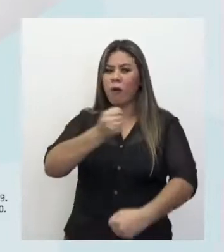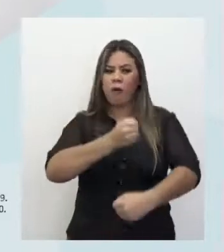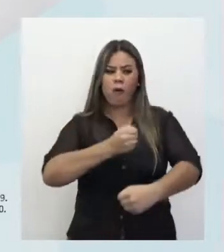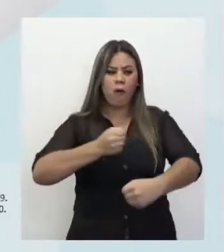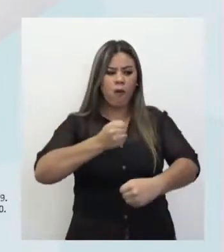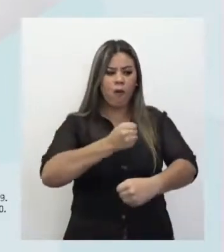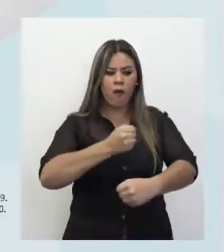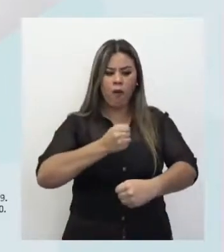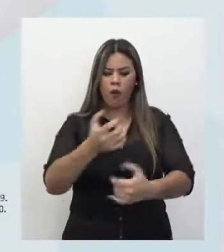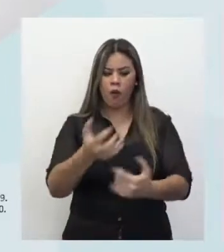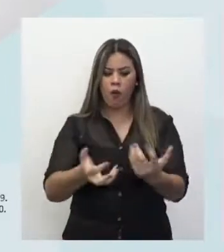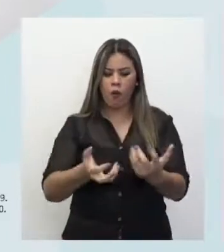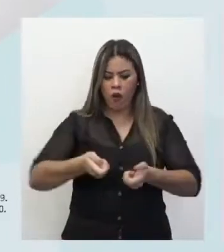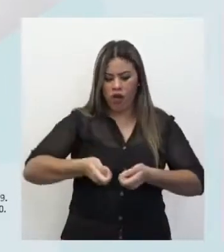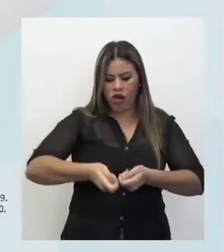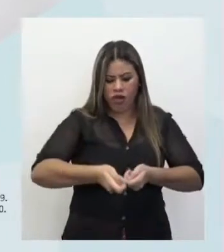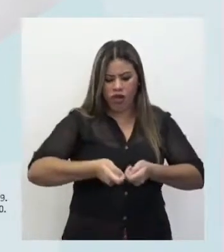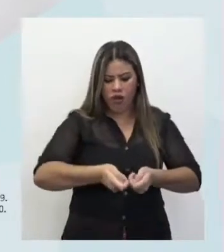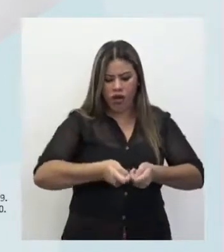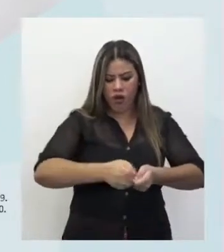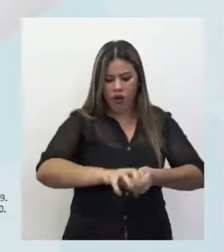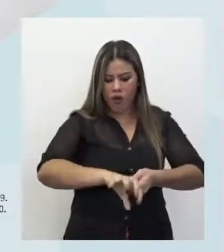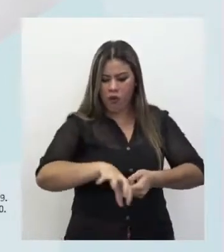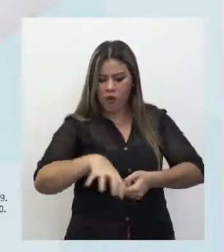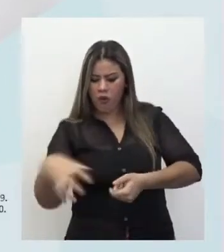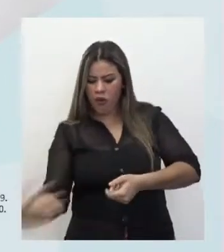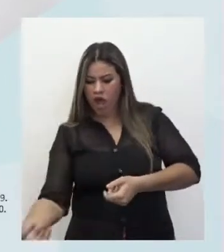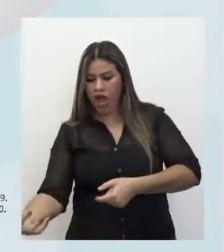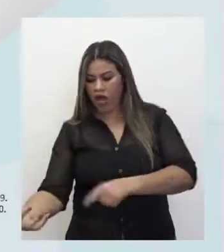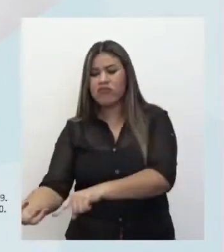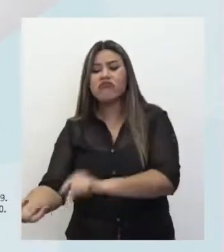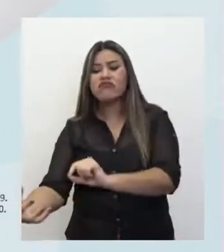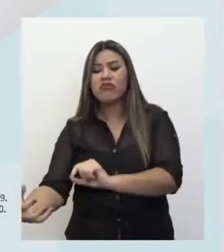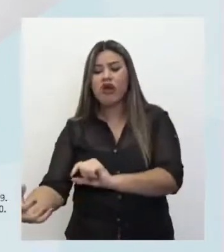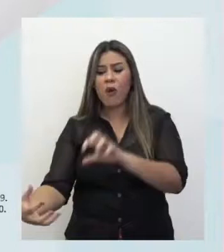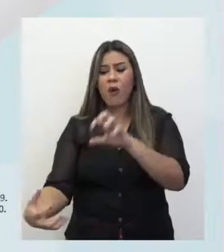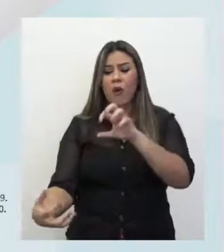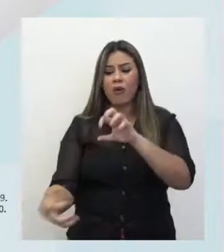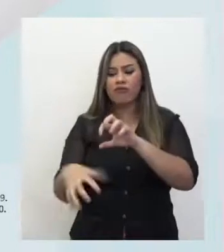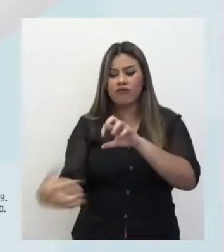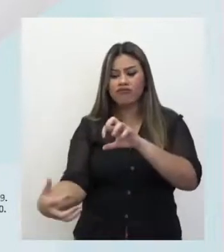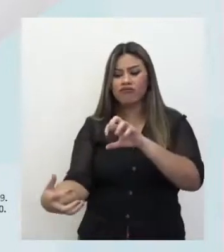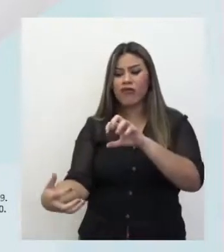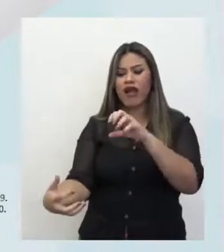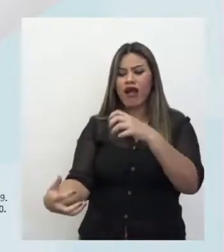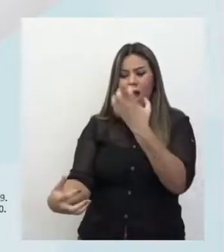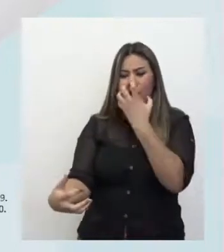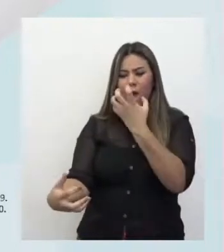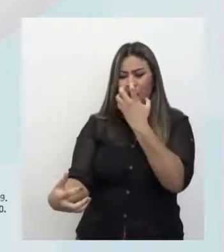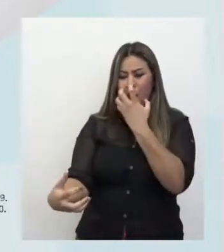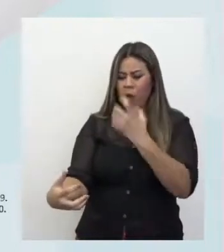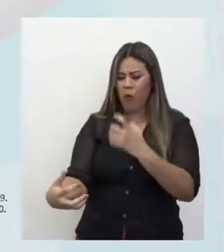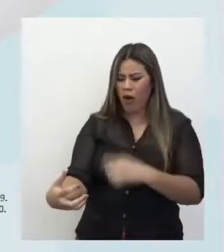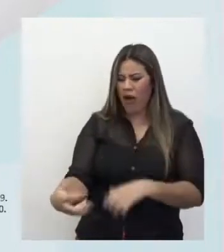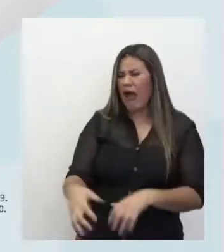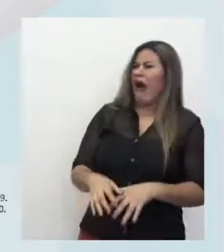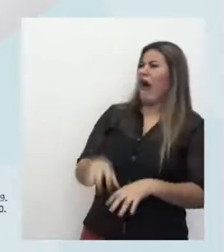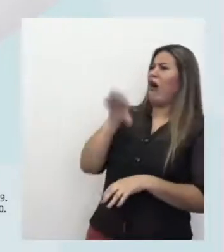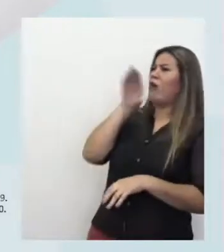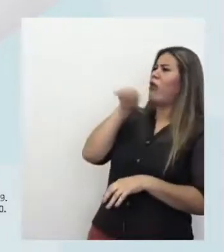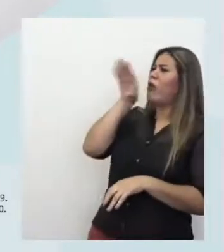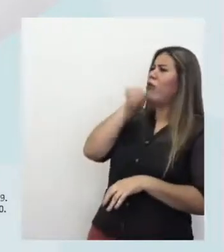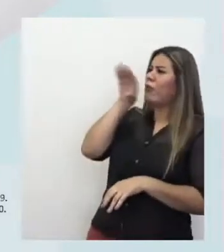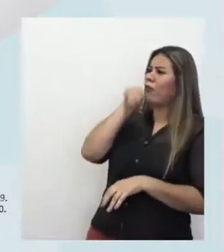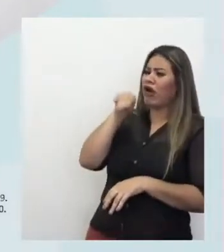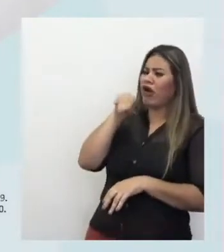e, ao atiçar a fogueira, deixou cair cinza em cima do seu cão. O cão queixou-se. A senhora, por